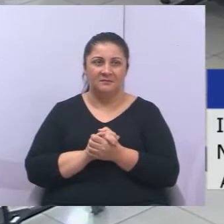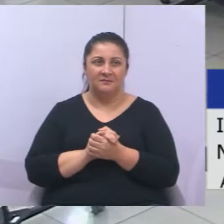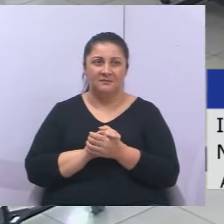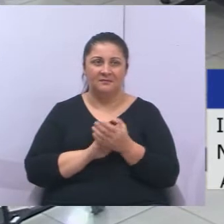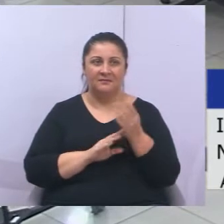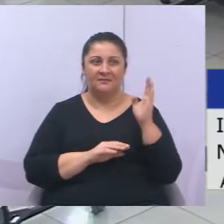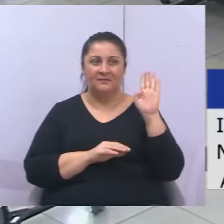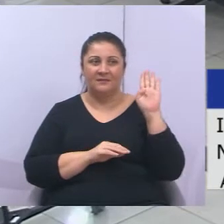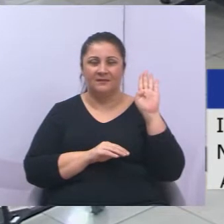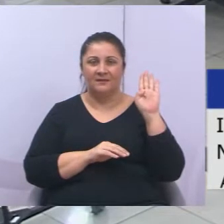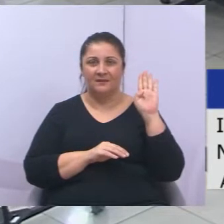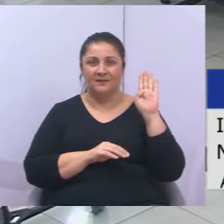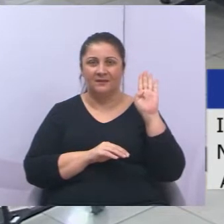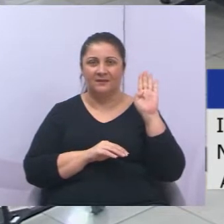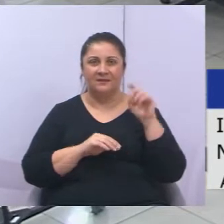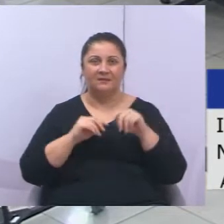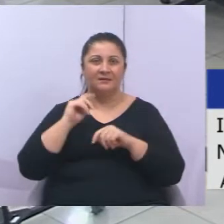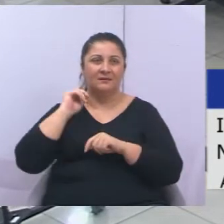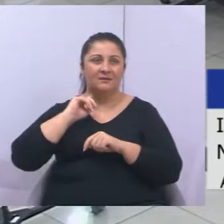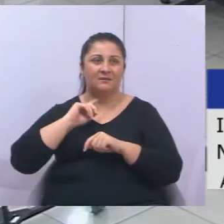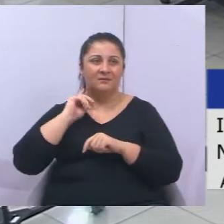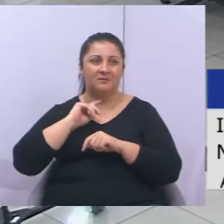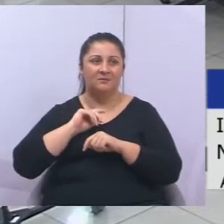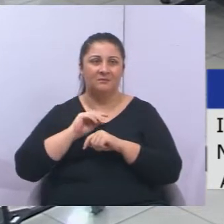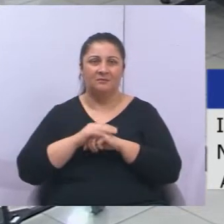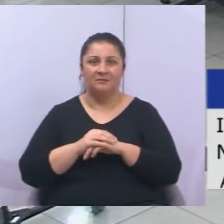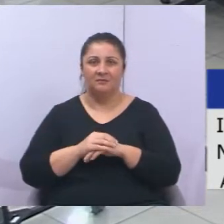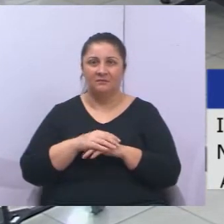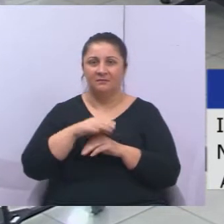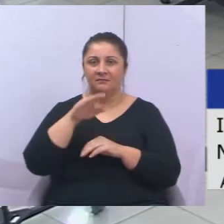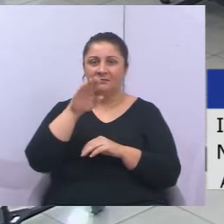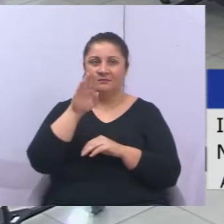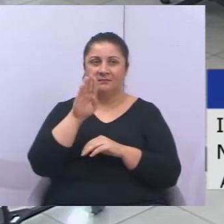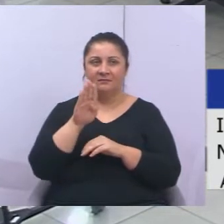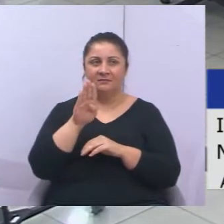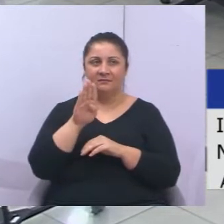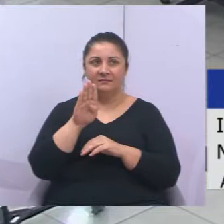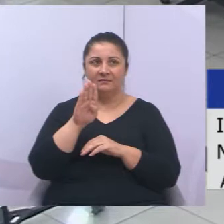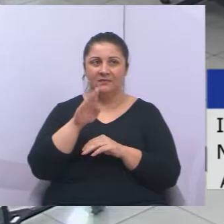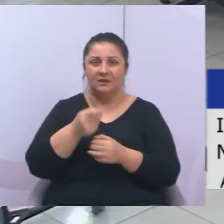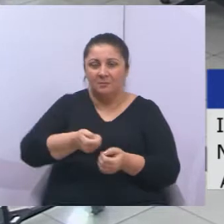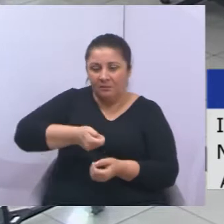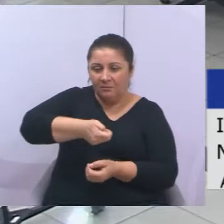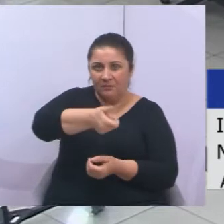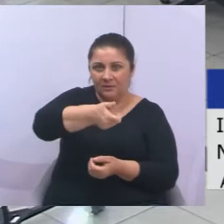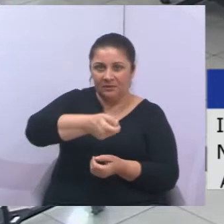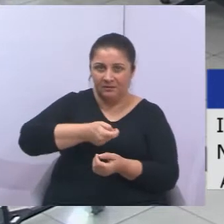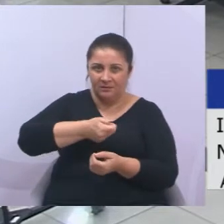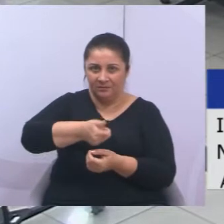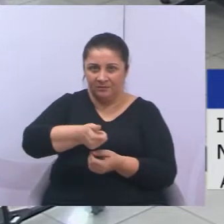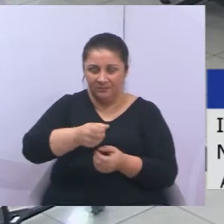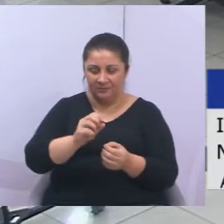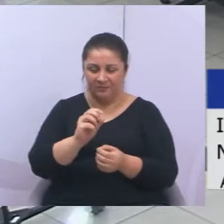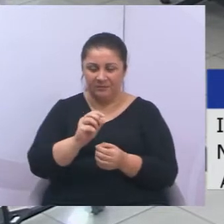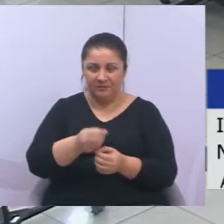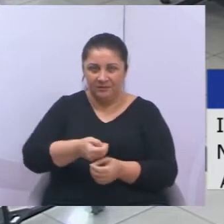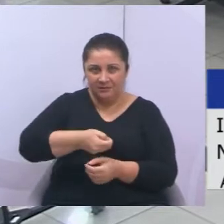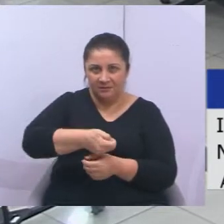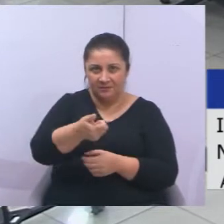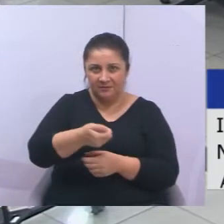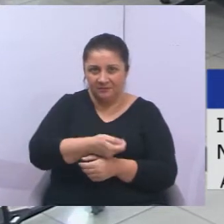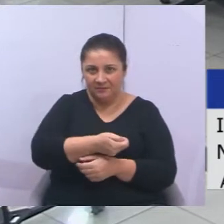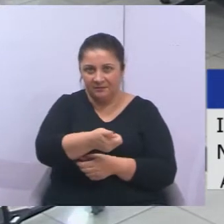muita brincadeira, Minas, pô. Tafo tem nome de Betts. Como é que é? Bolinha de gude, né? É. Como é que é o nome aí? Betts.